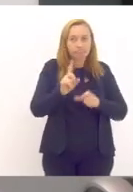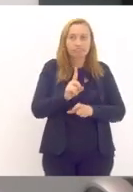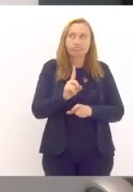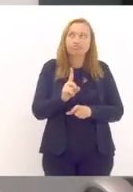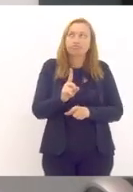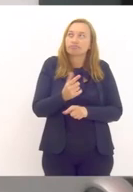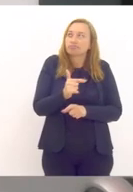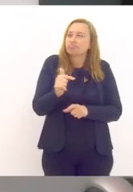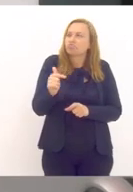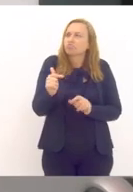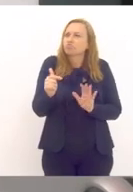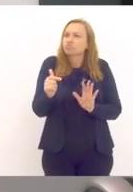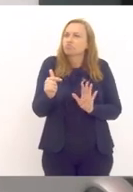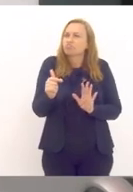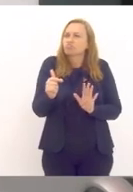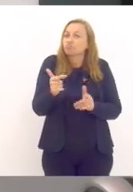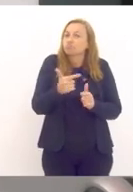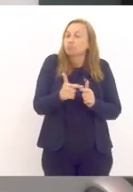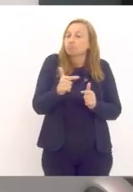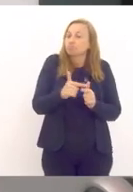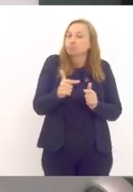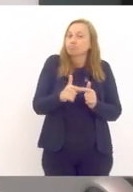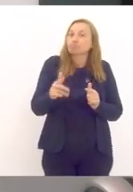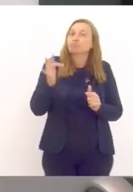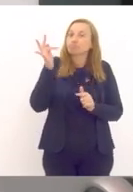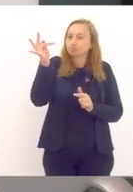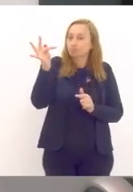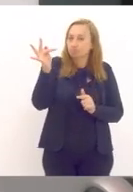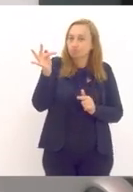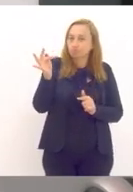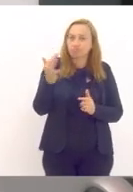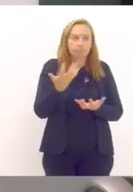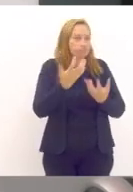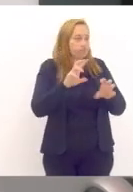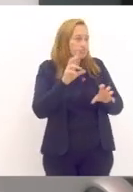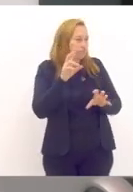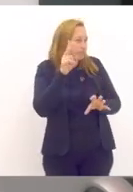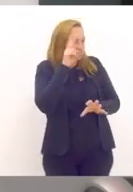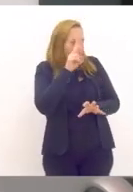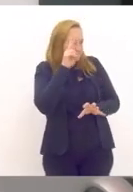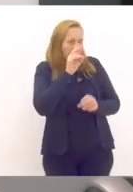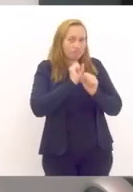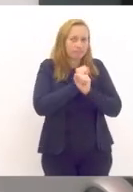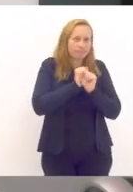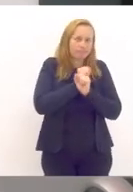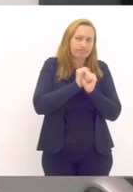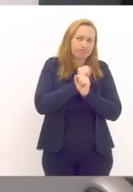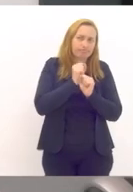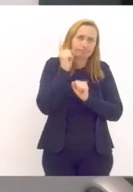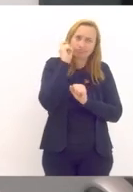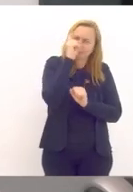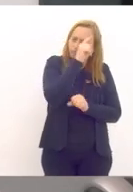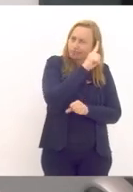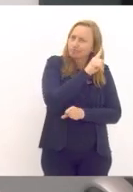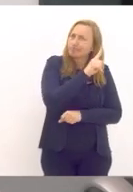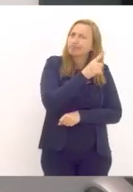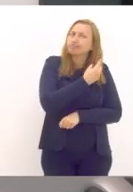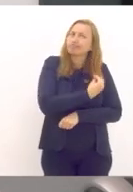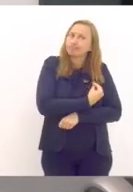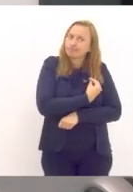termos problemas pela frente. Ninguém quer se lembrar aqui dos anos difíceis que